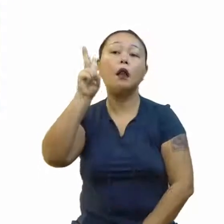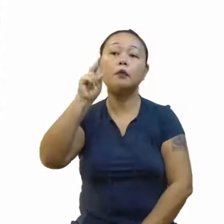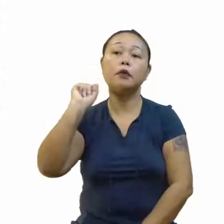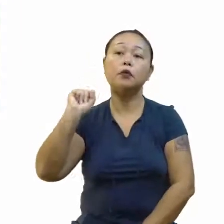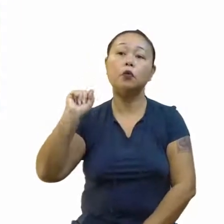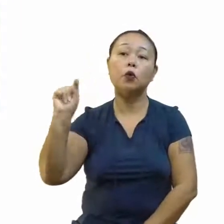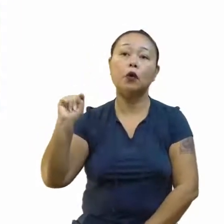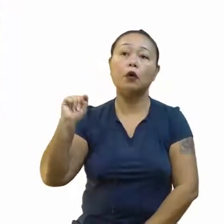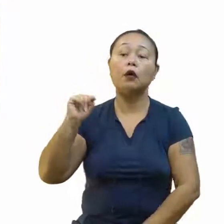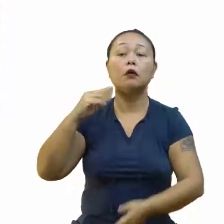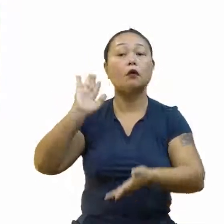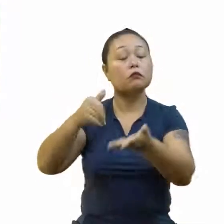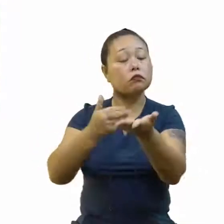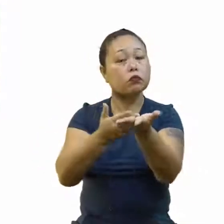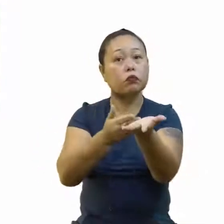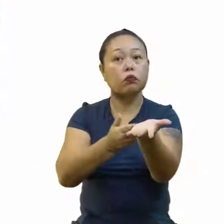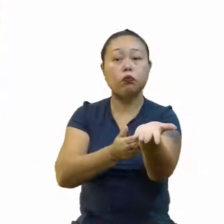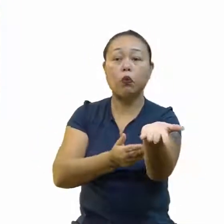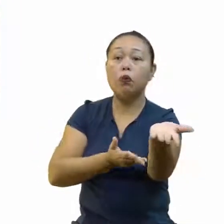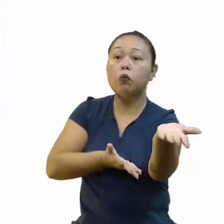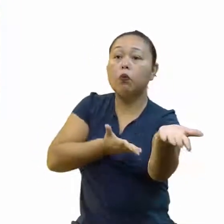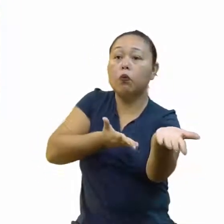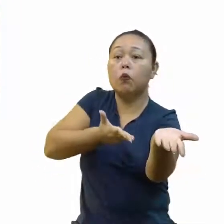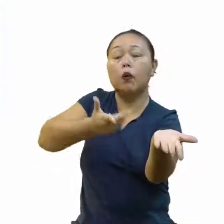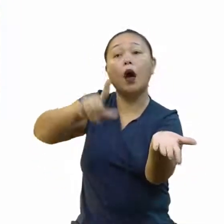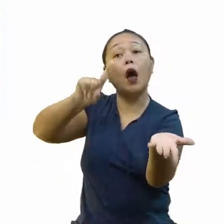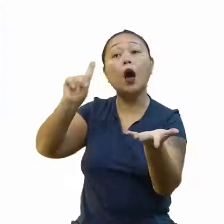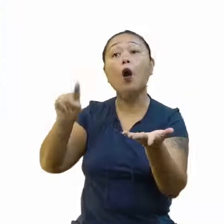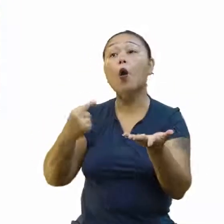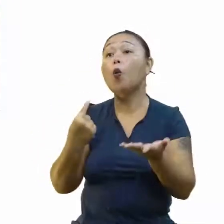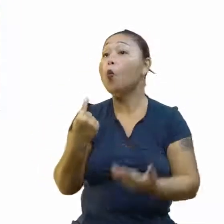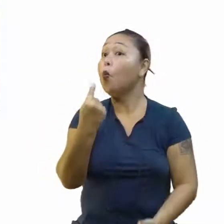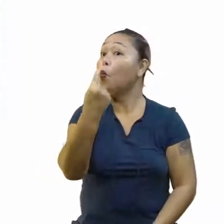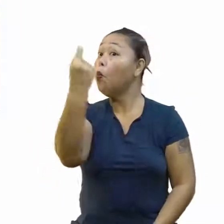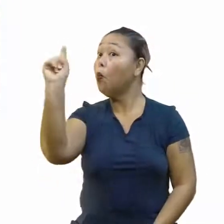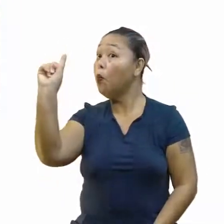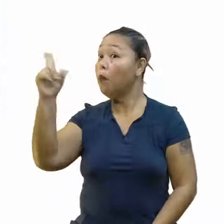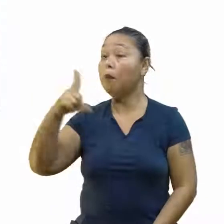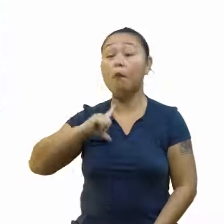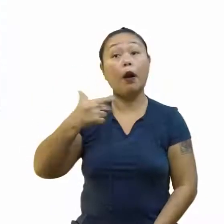a hipertensão é uma das doenças